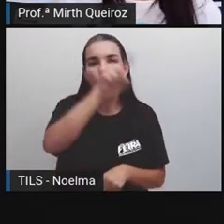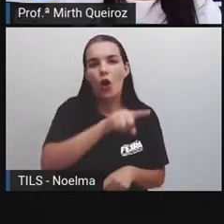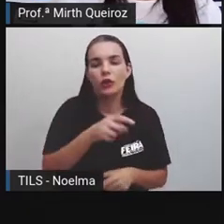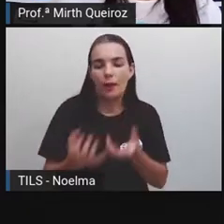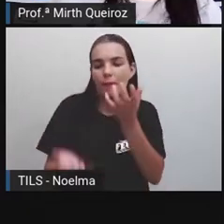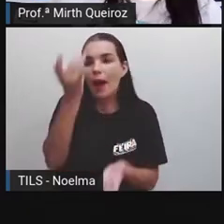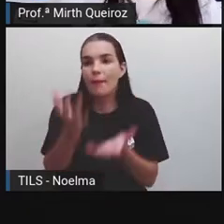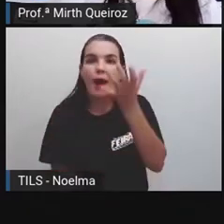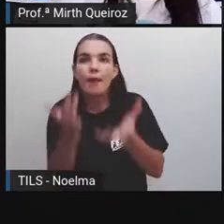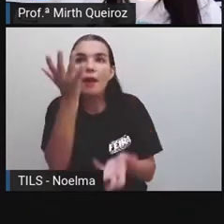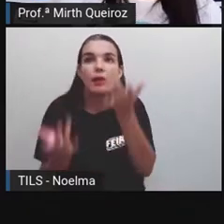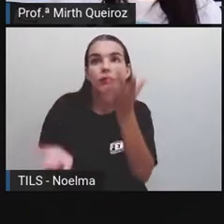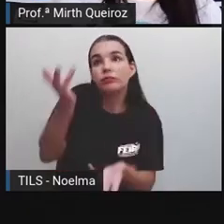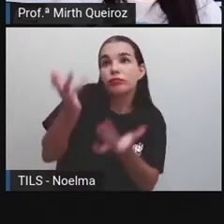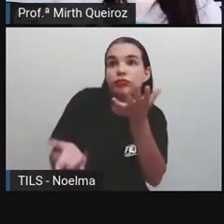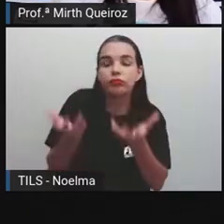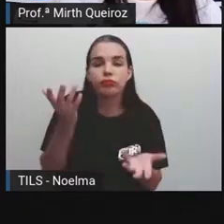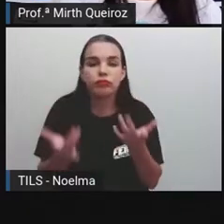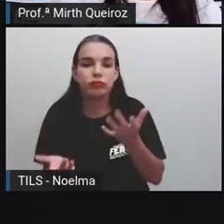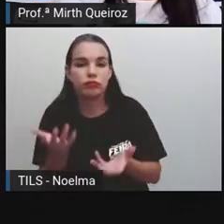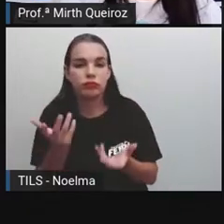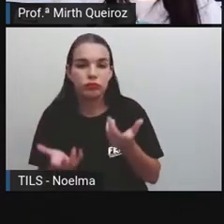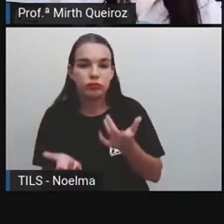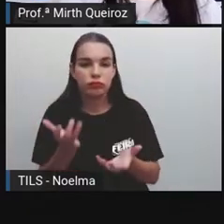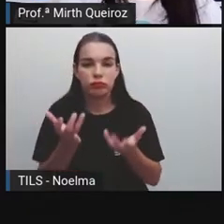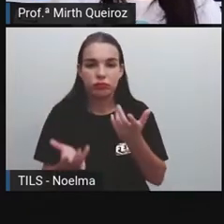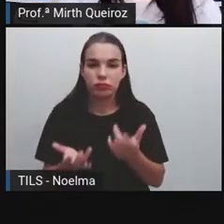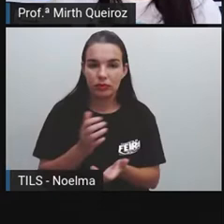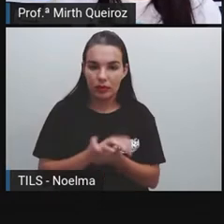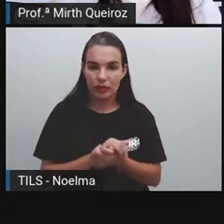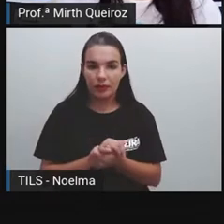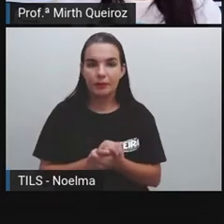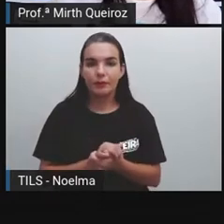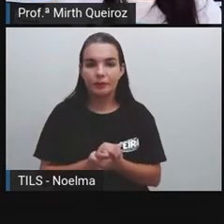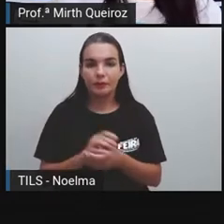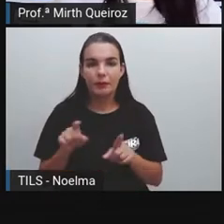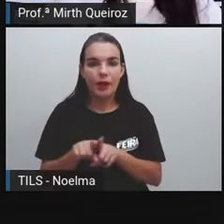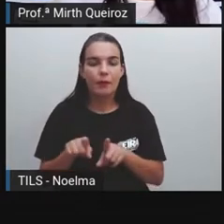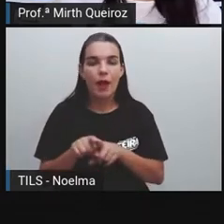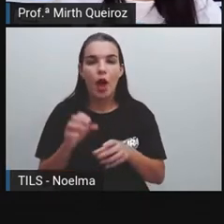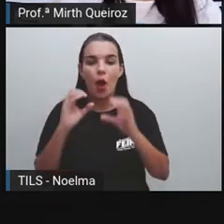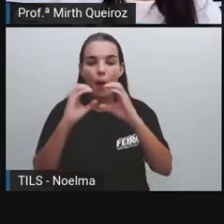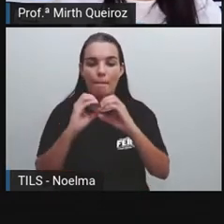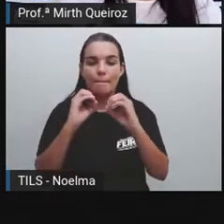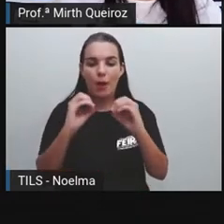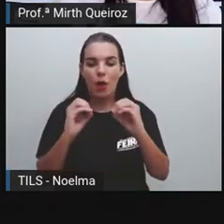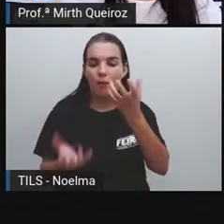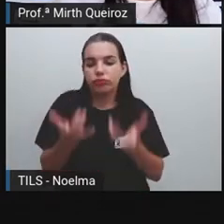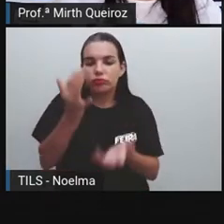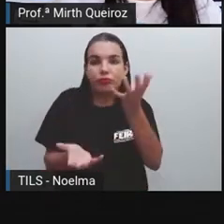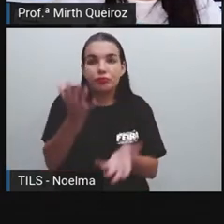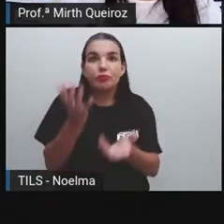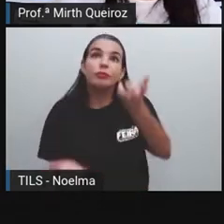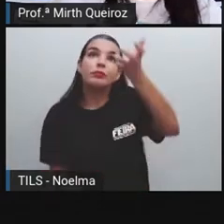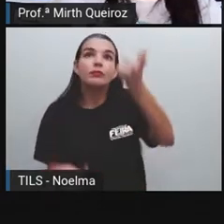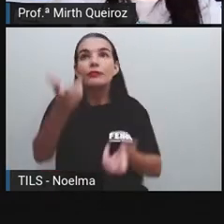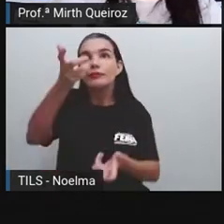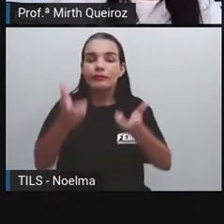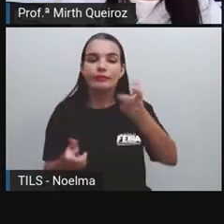mãos. Equilíbrio de objetos, malabares com bolas, lençóis.